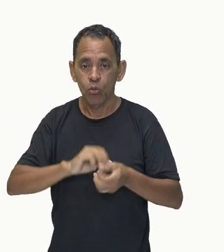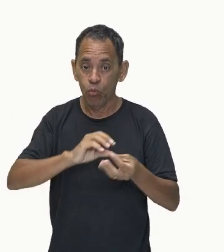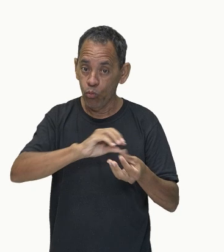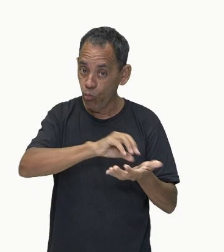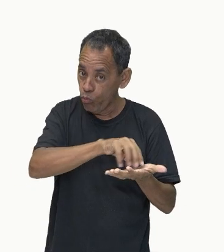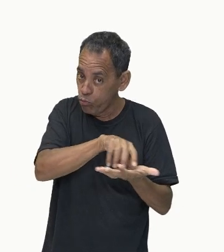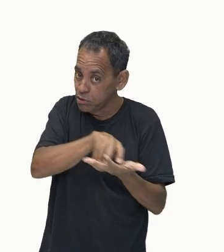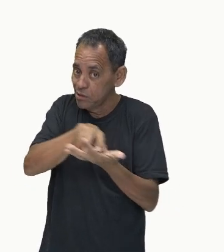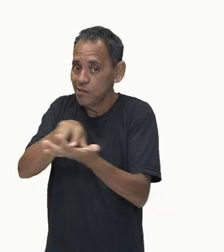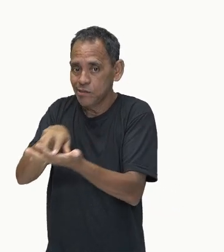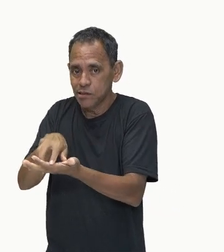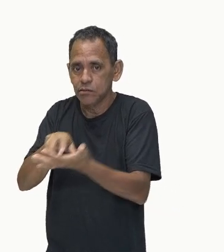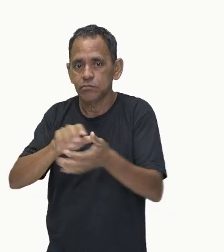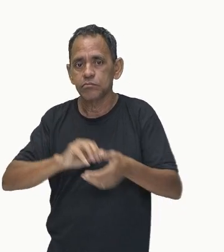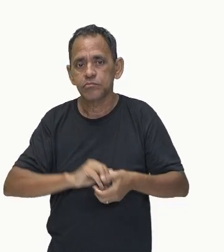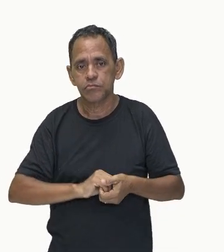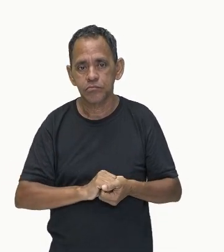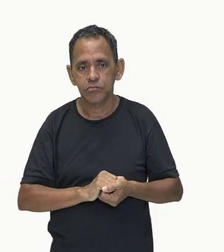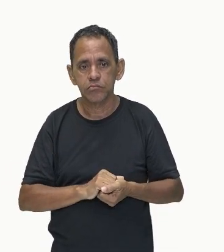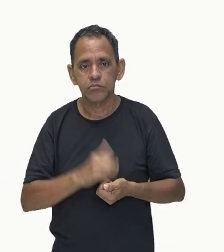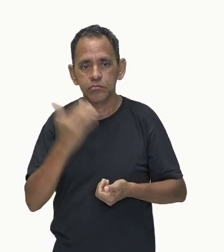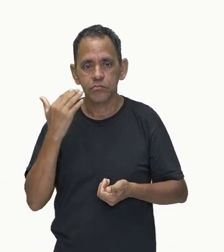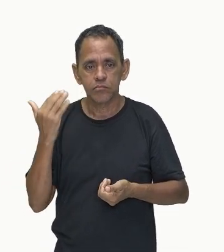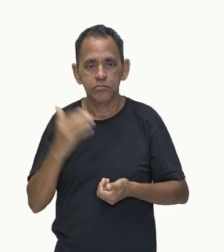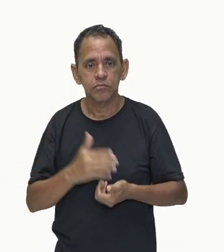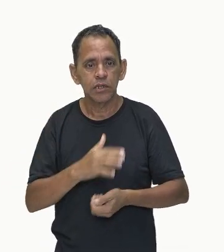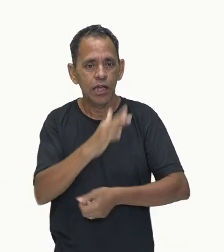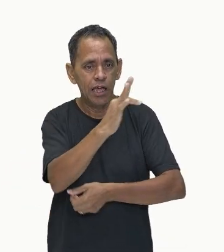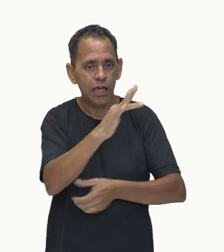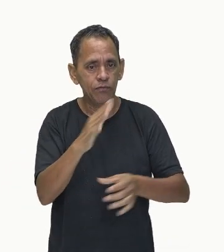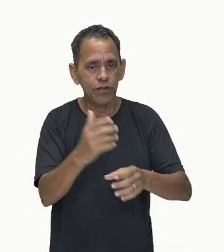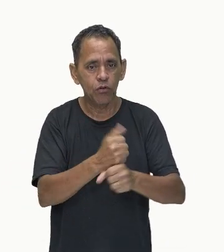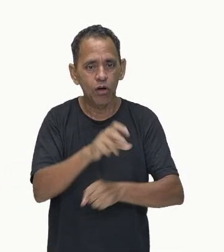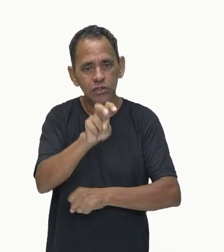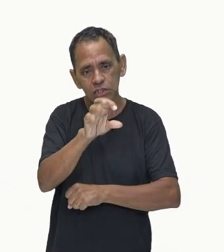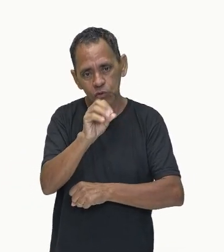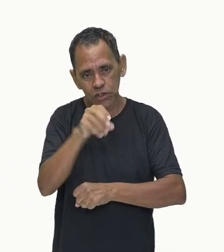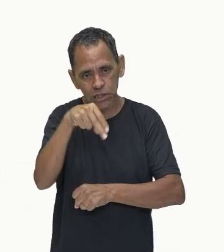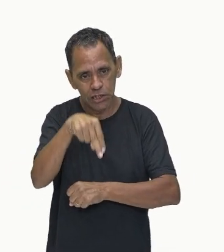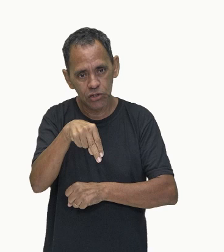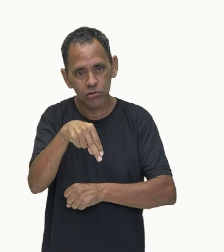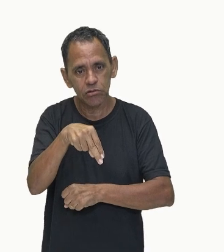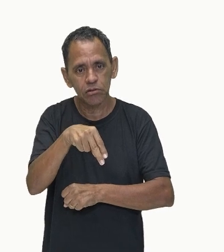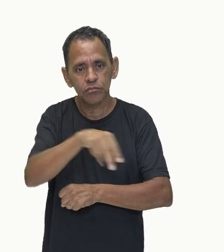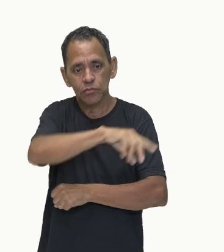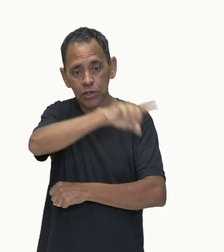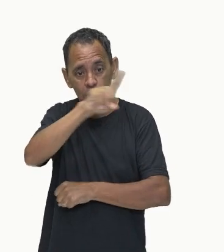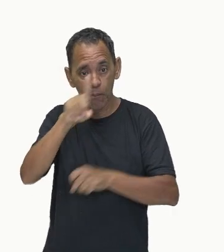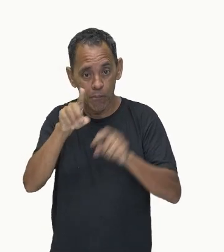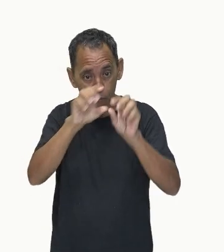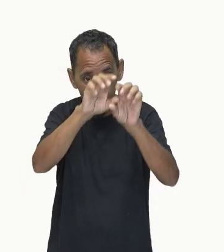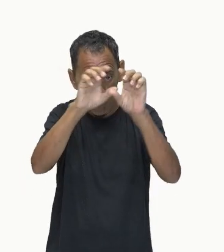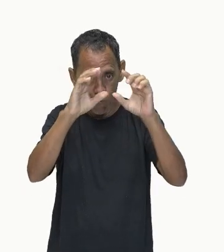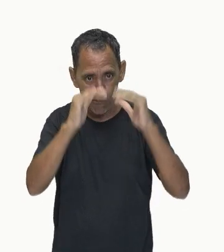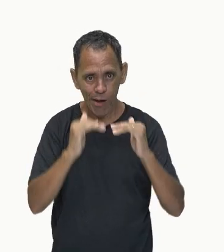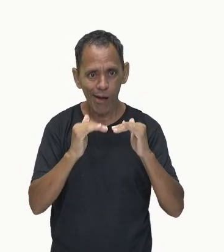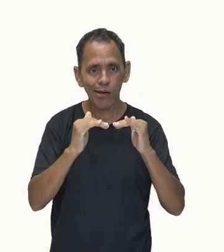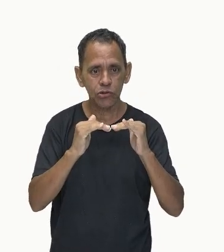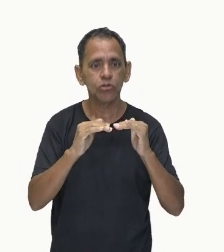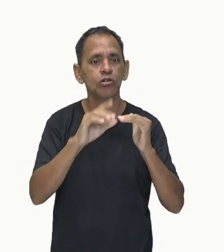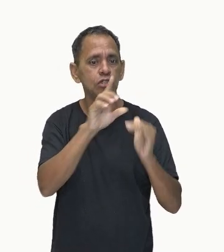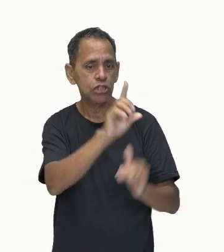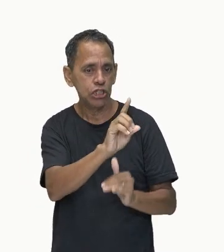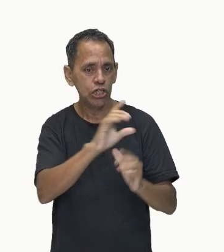30 metros, né? Muito bem. Sabendo que a força e o deslocamento têm